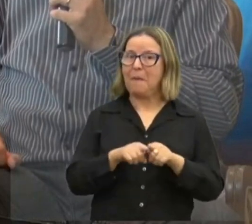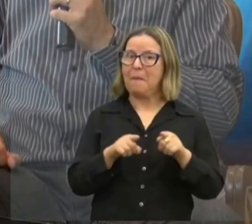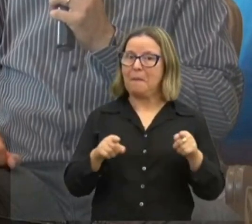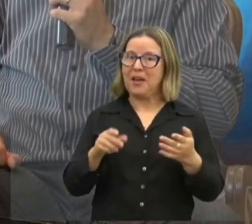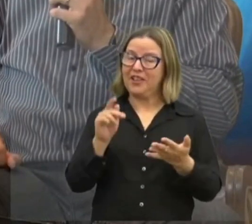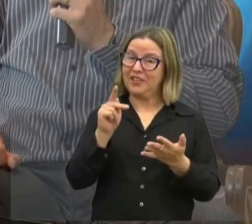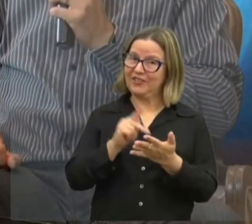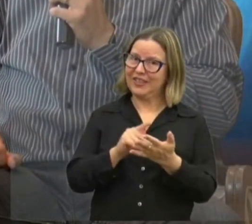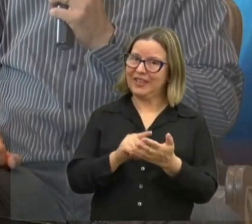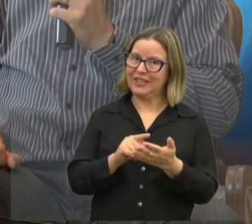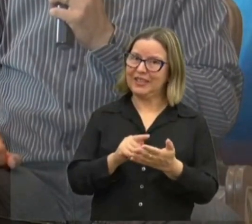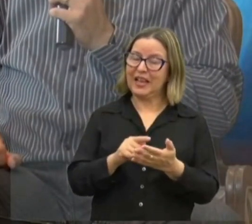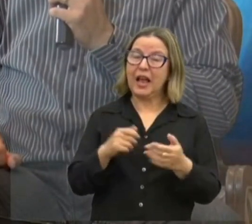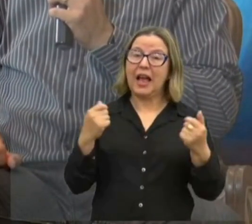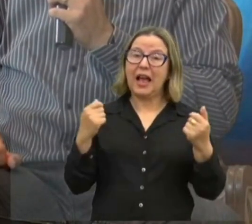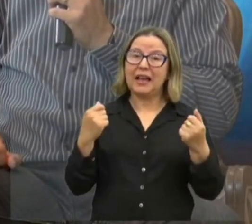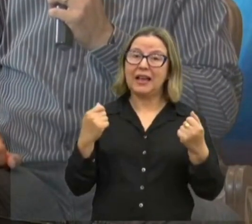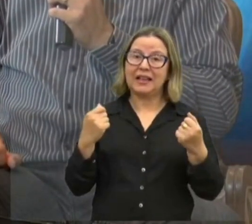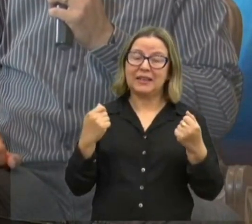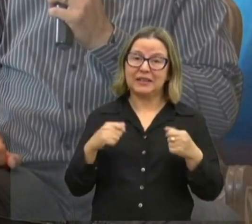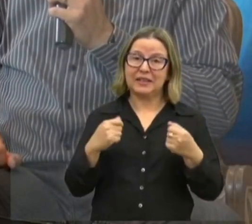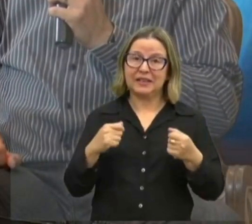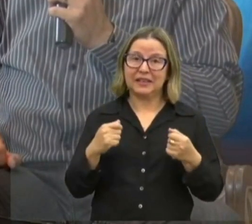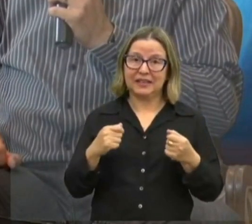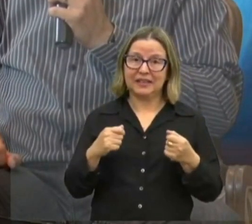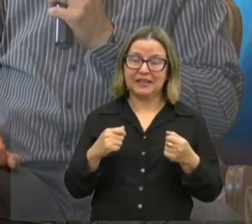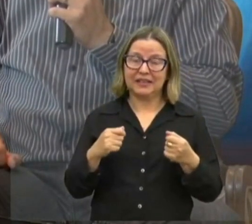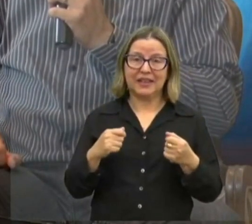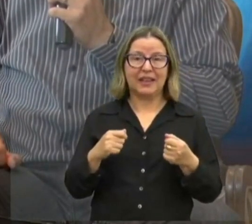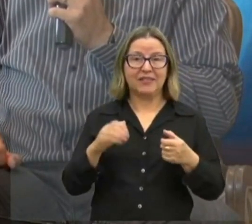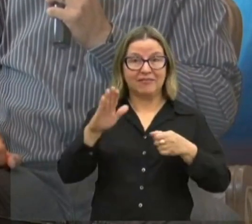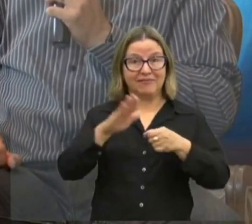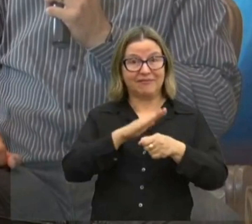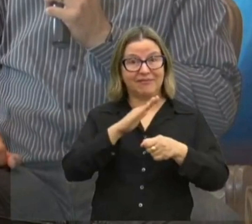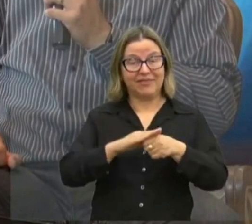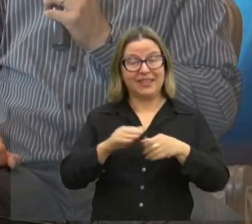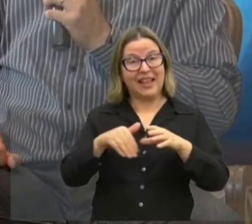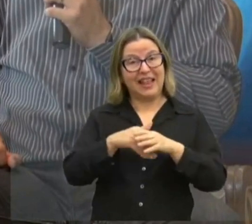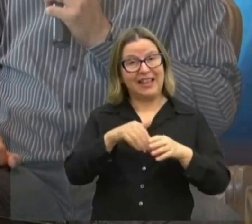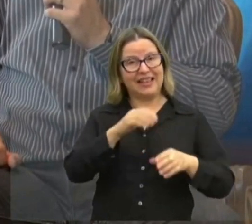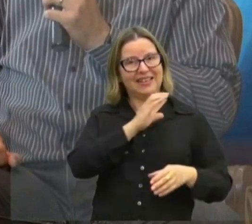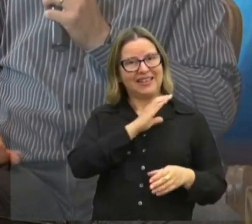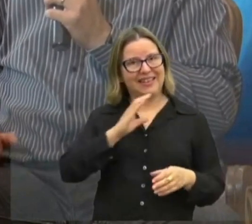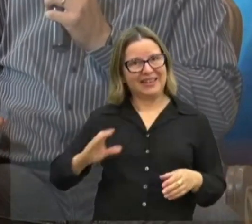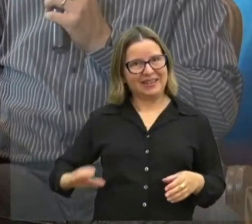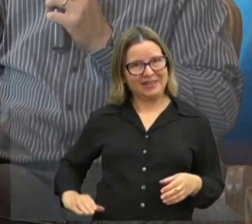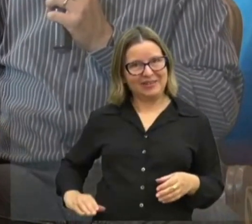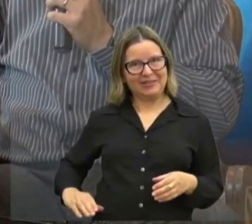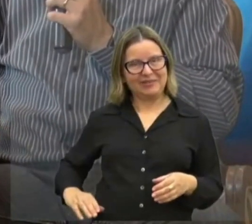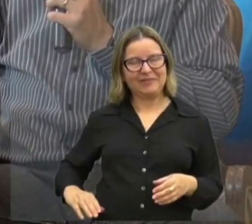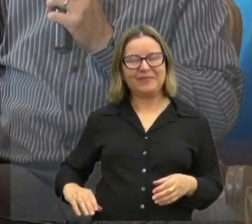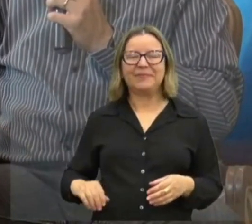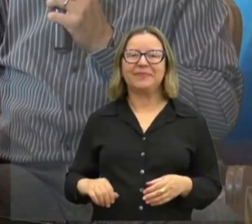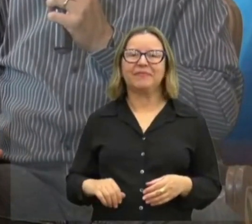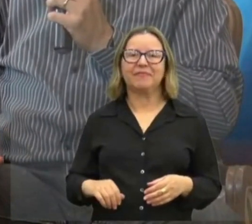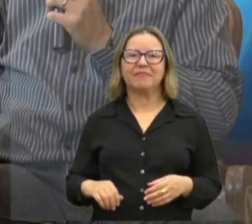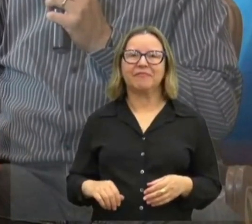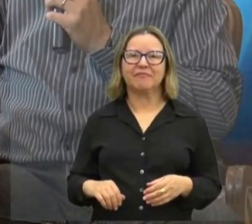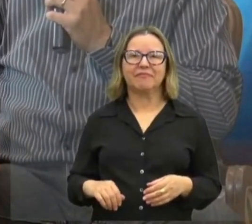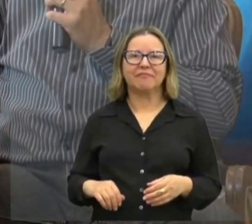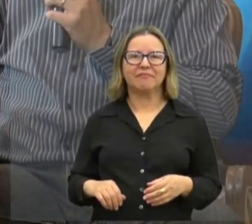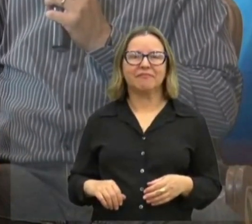serão supridas em Cristo. E essa é a maior riqueza que nós podemos ter. É verdade. E quantas vezes nós